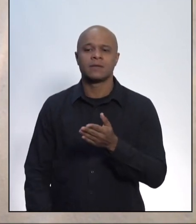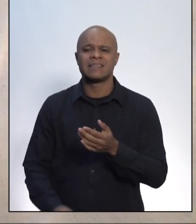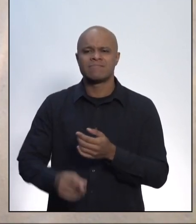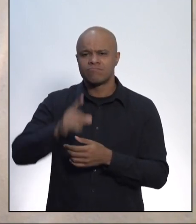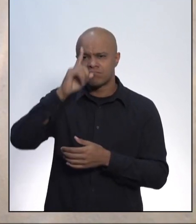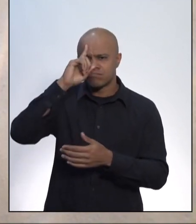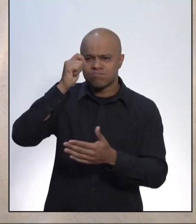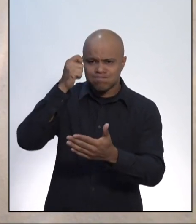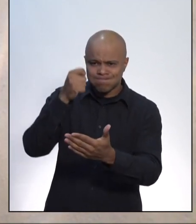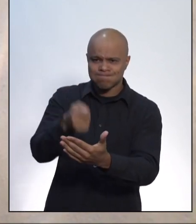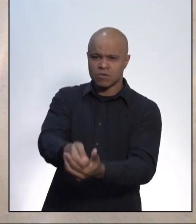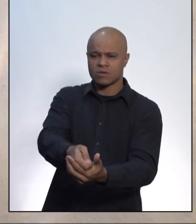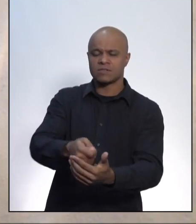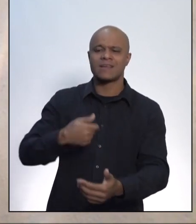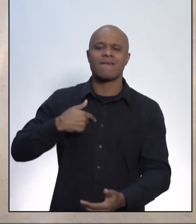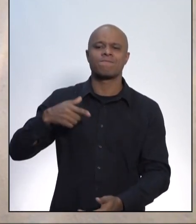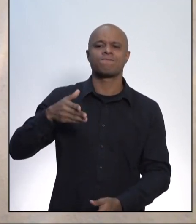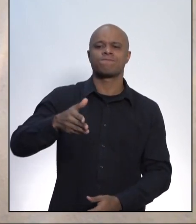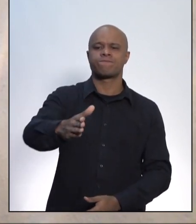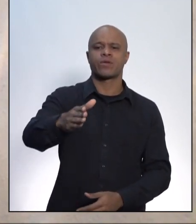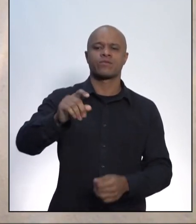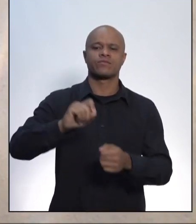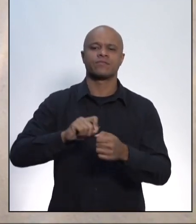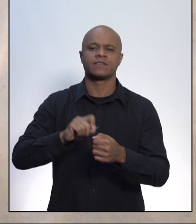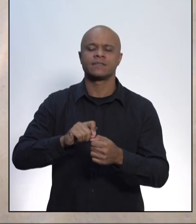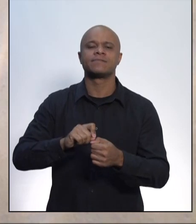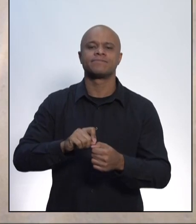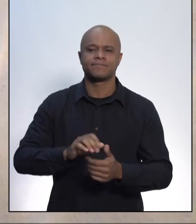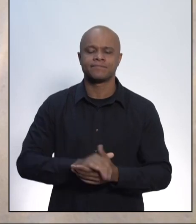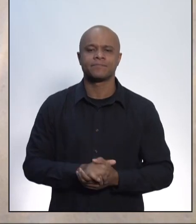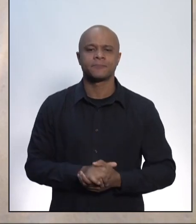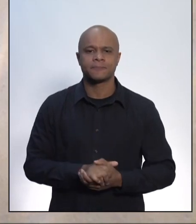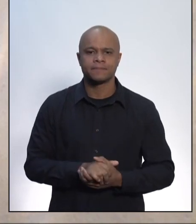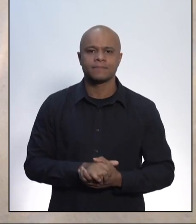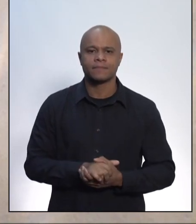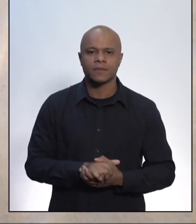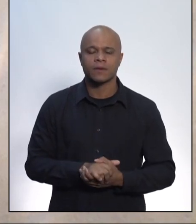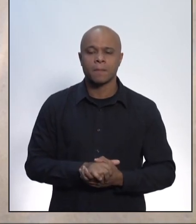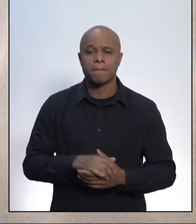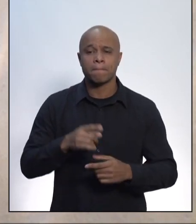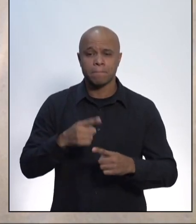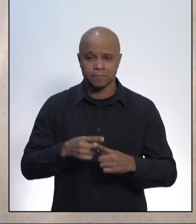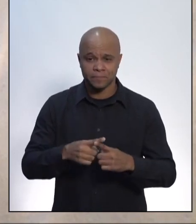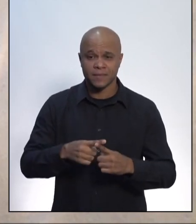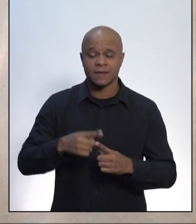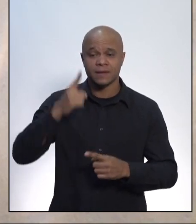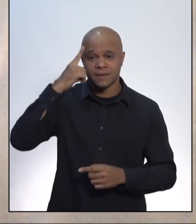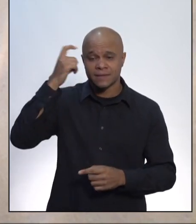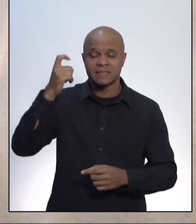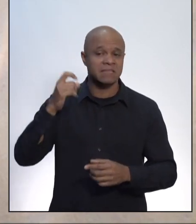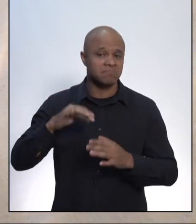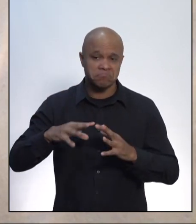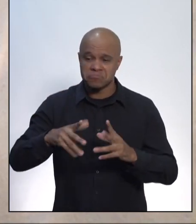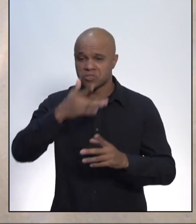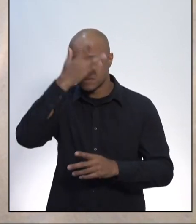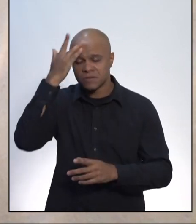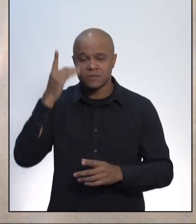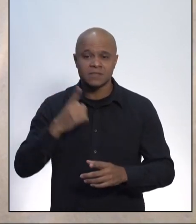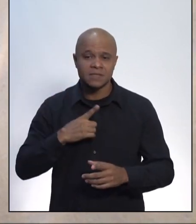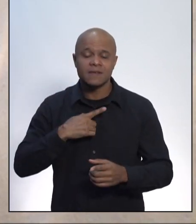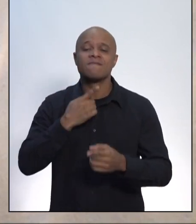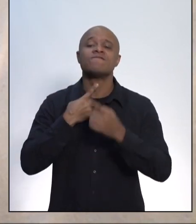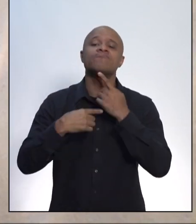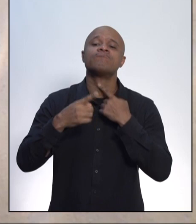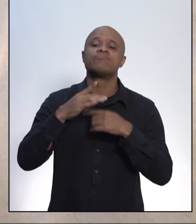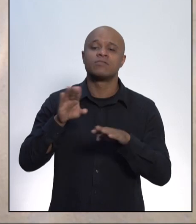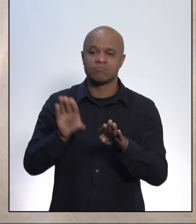decisão, vamos decidir fazer, entendeu? Então, porque assim, ideia todo mundo tem, vontade de fazer